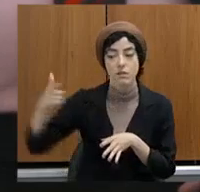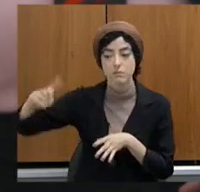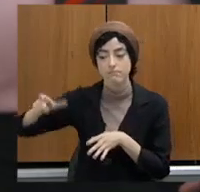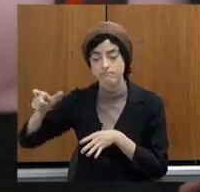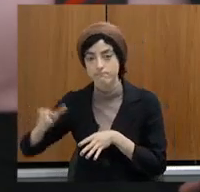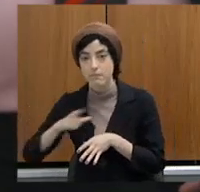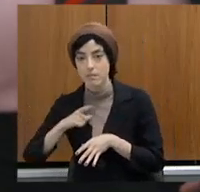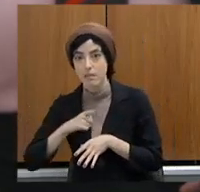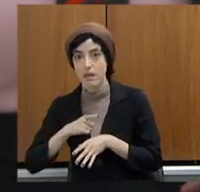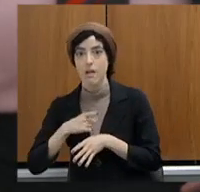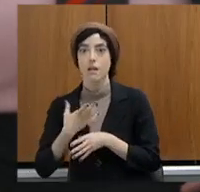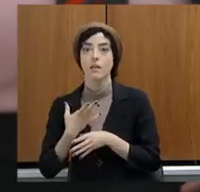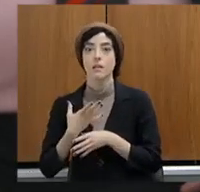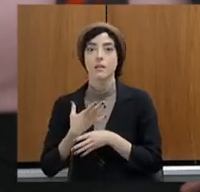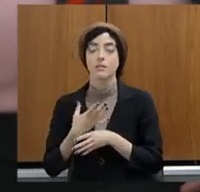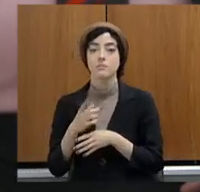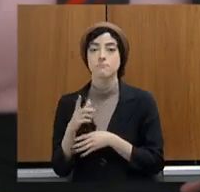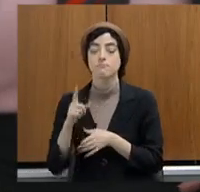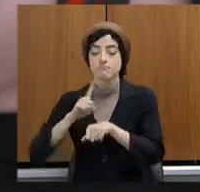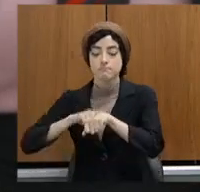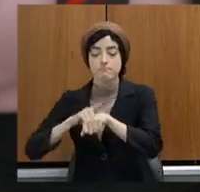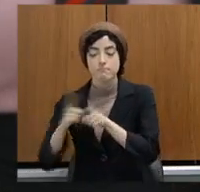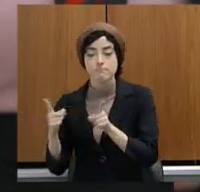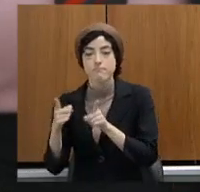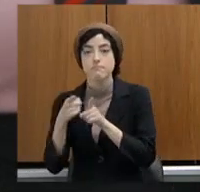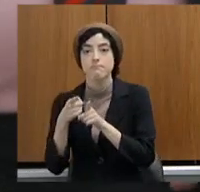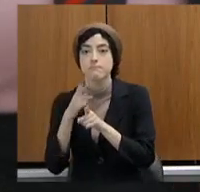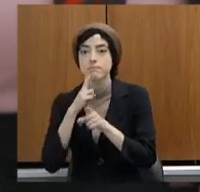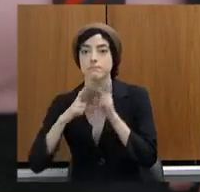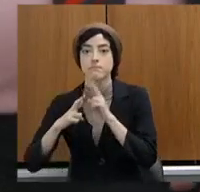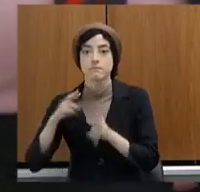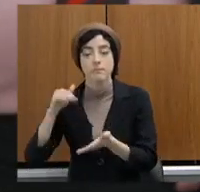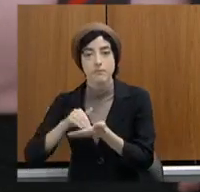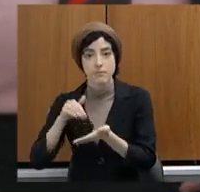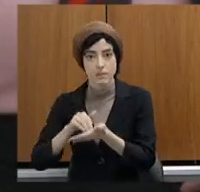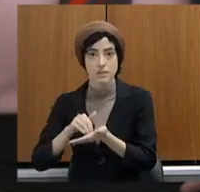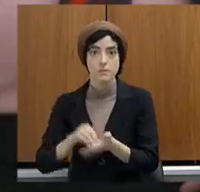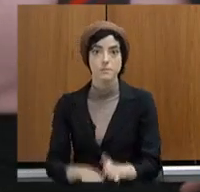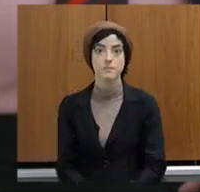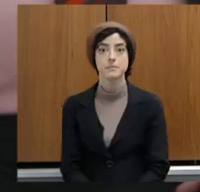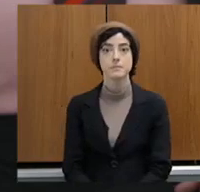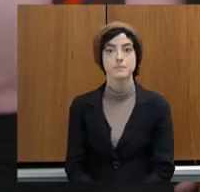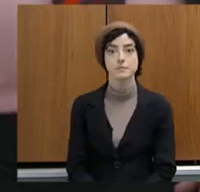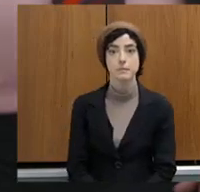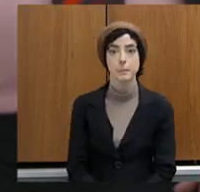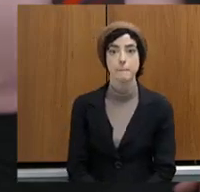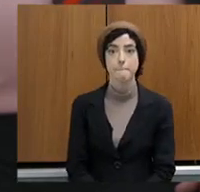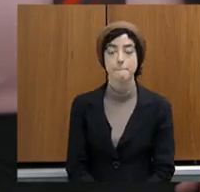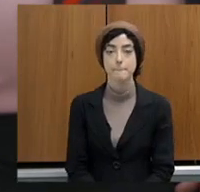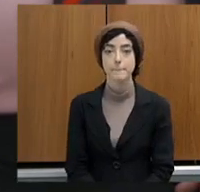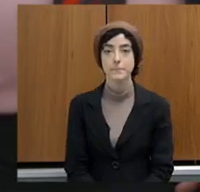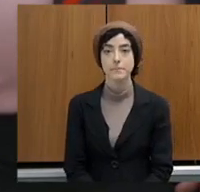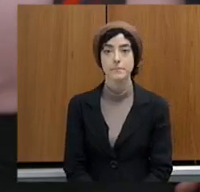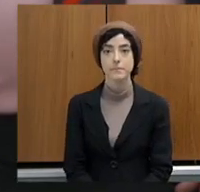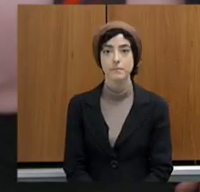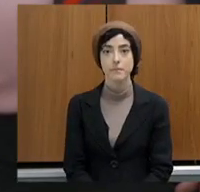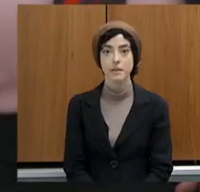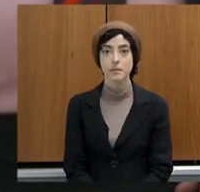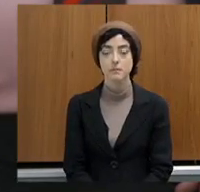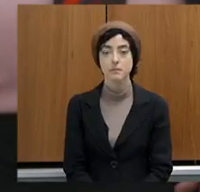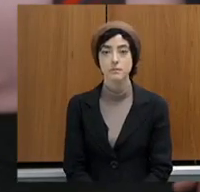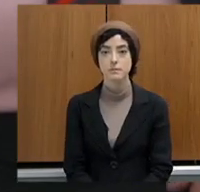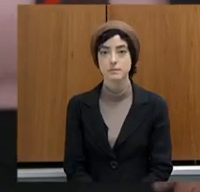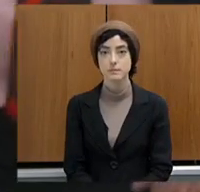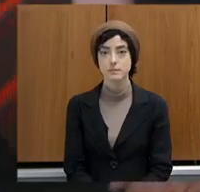Sete, no decorrer da reunião, as deputadas e os deputados poderão apresentar na Comissão de Segurança Pública através da plataforma Cilégio ou pessoalmente